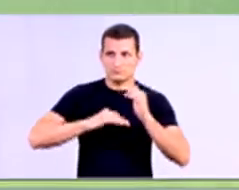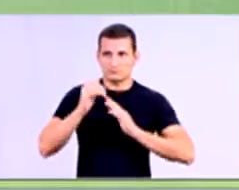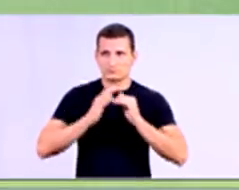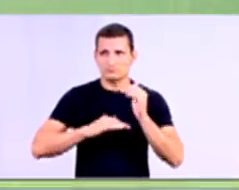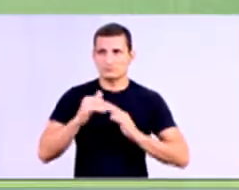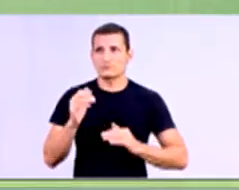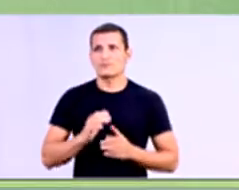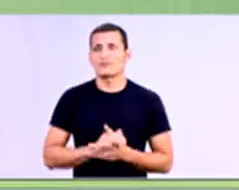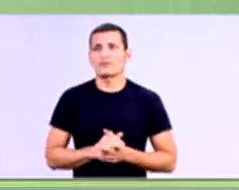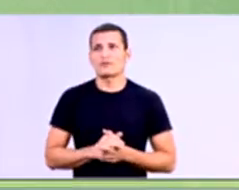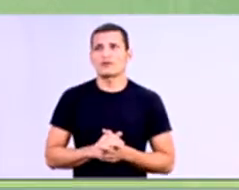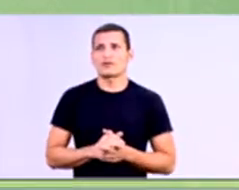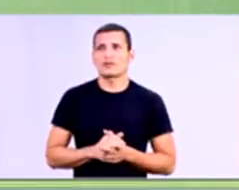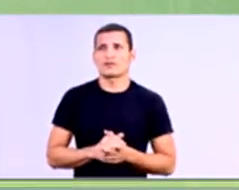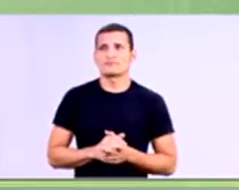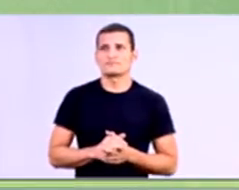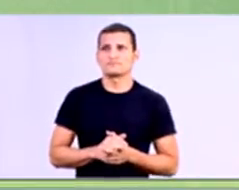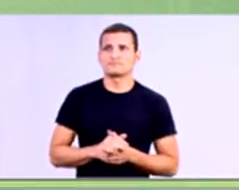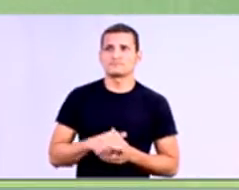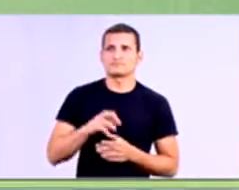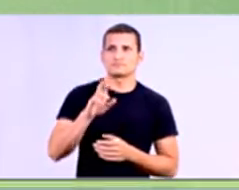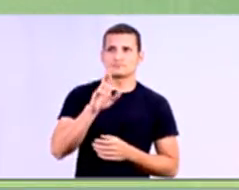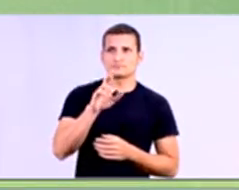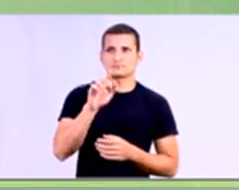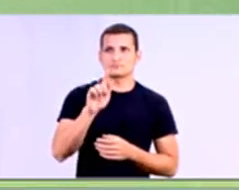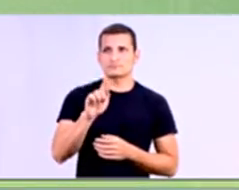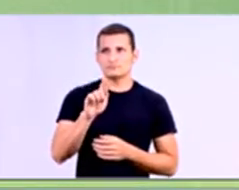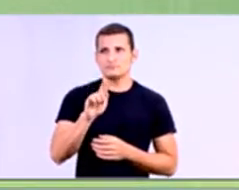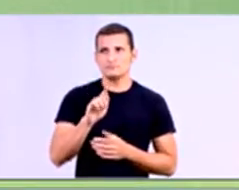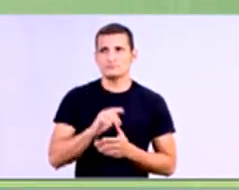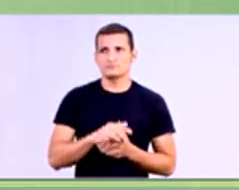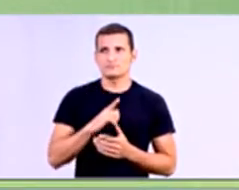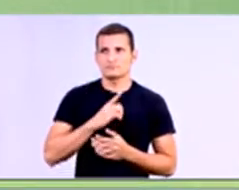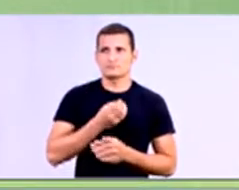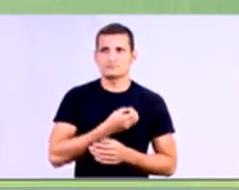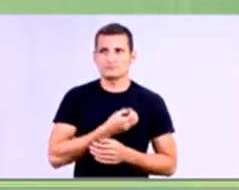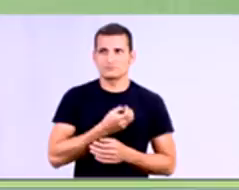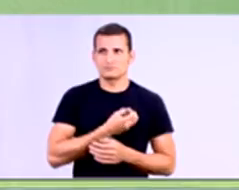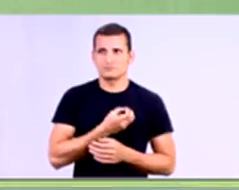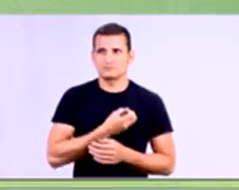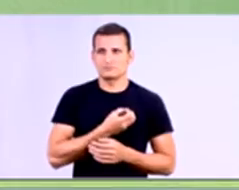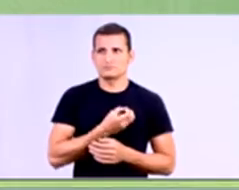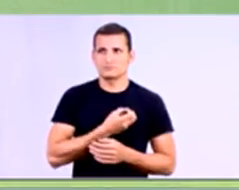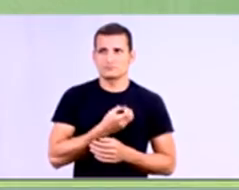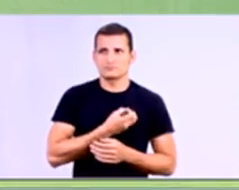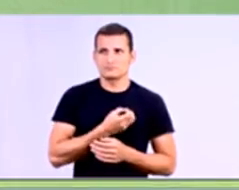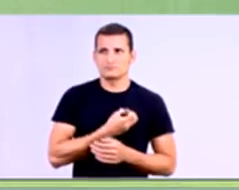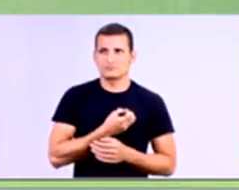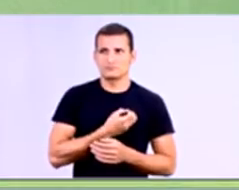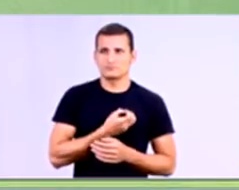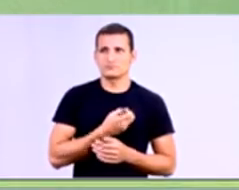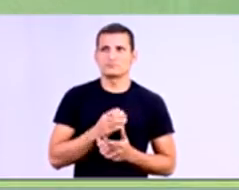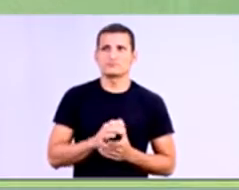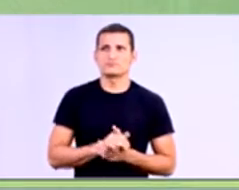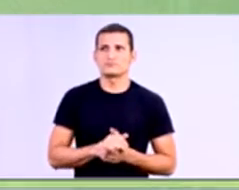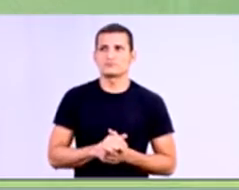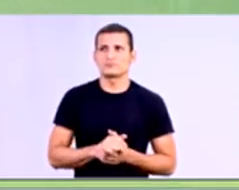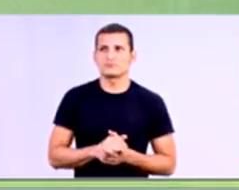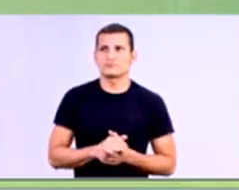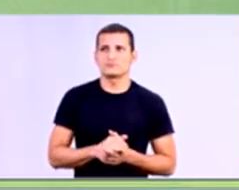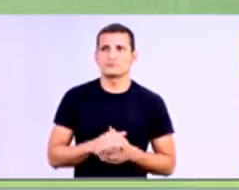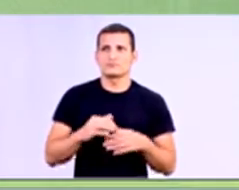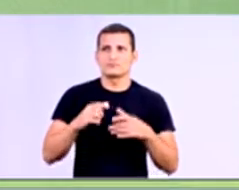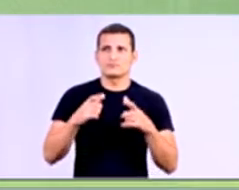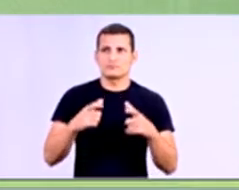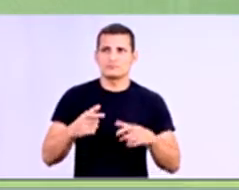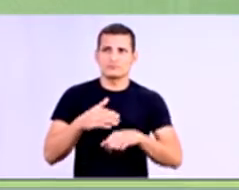Bom, voltando para a lousa, RG, então tem aqui numérico, né, já consigo visualizar que vai ser os dados numéricos,